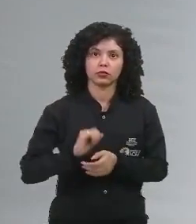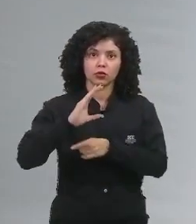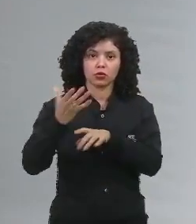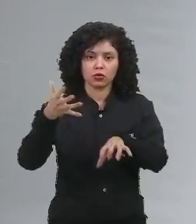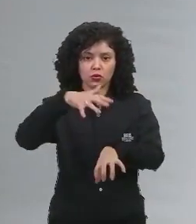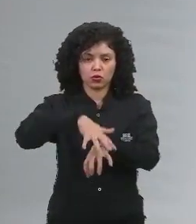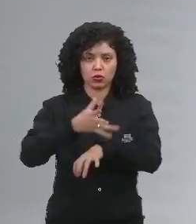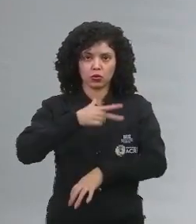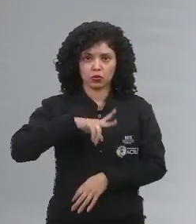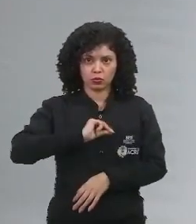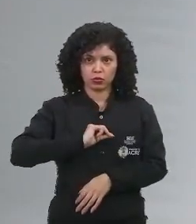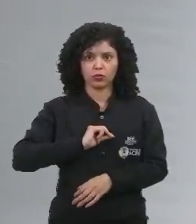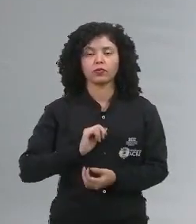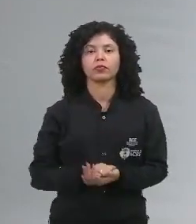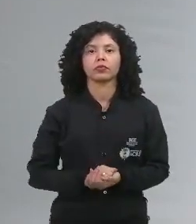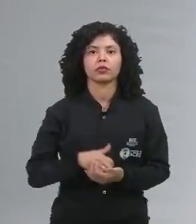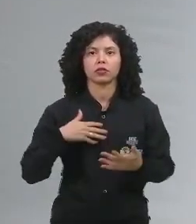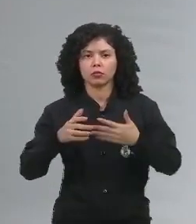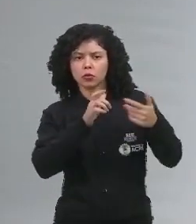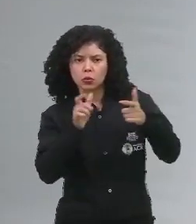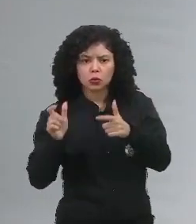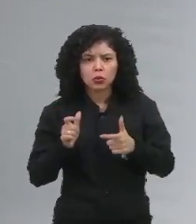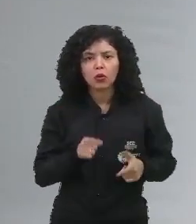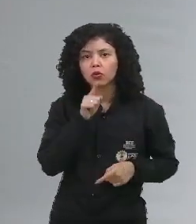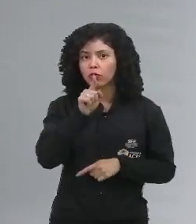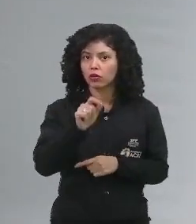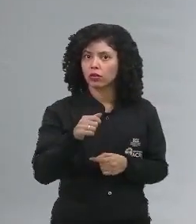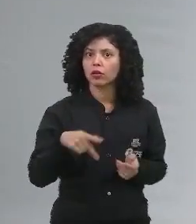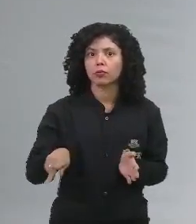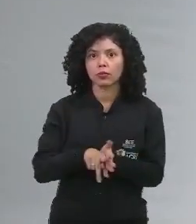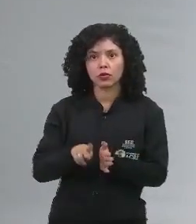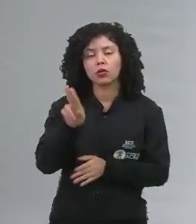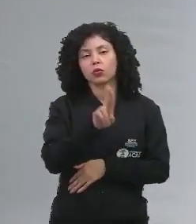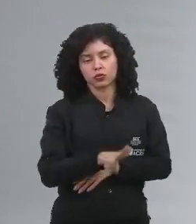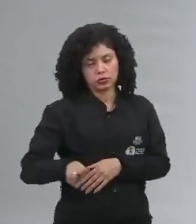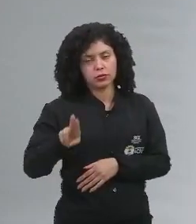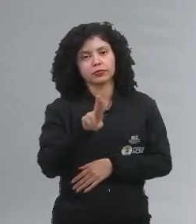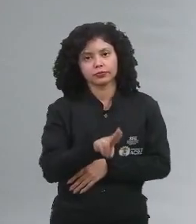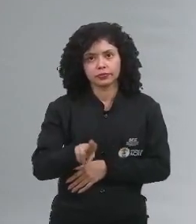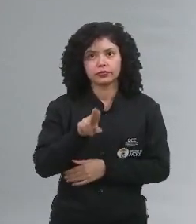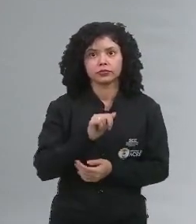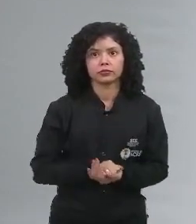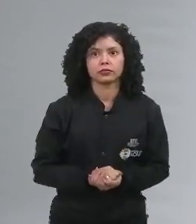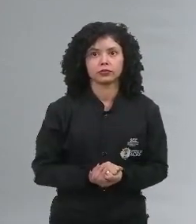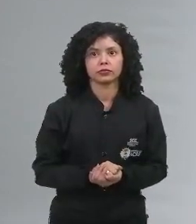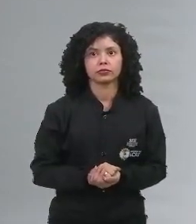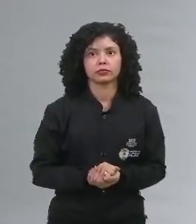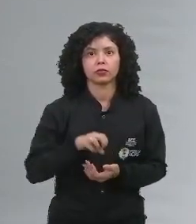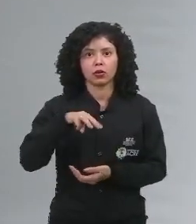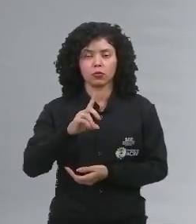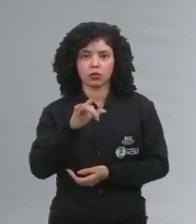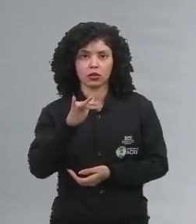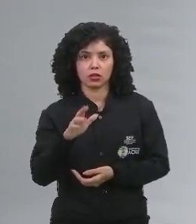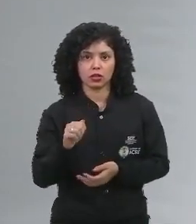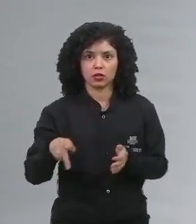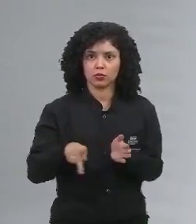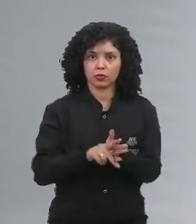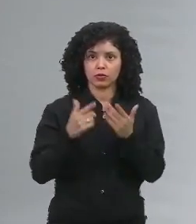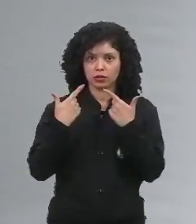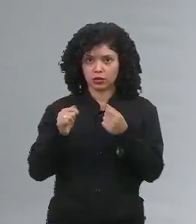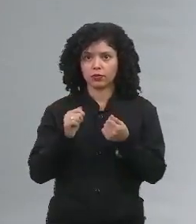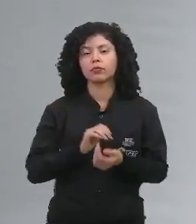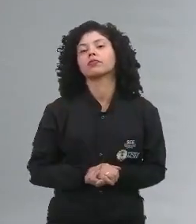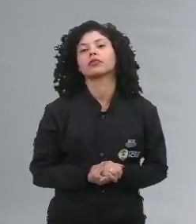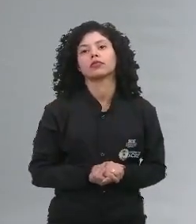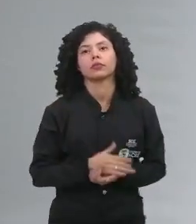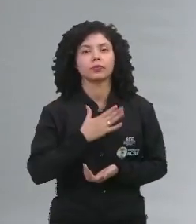coloquial. Vocês sabem que, dependendo da situação em que você esteja, você utiliza uma modalidade da língua específica. Se